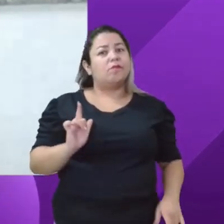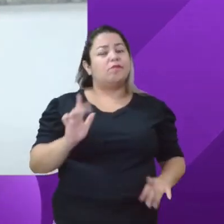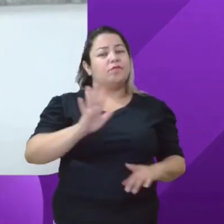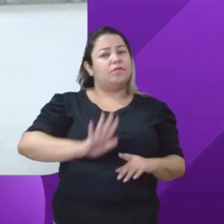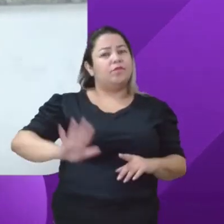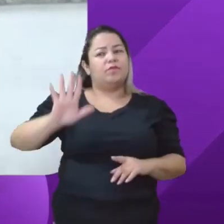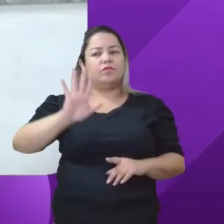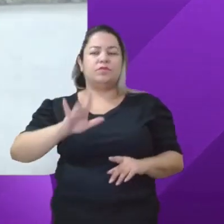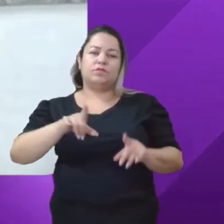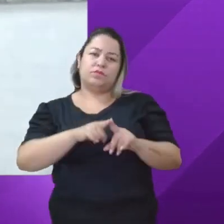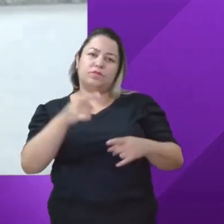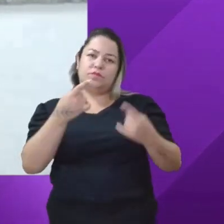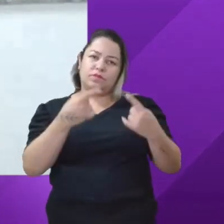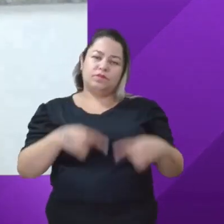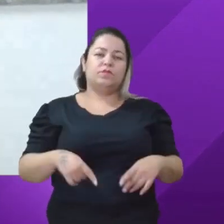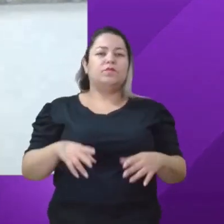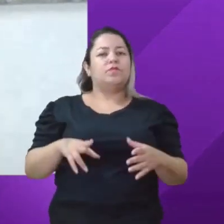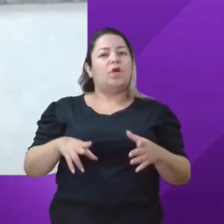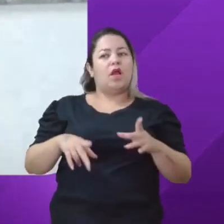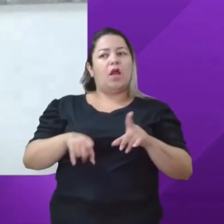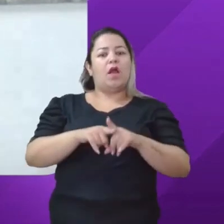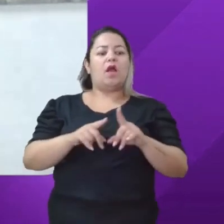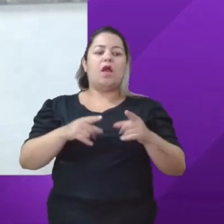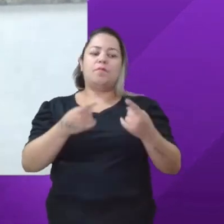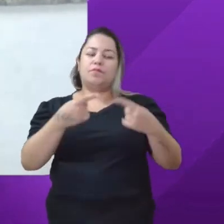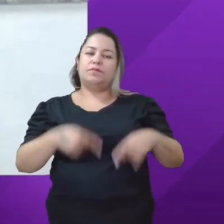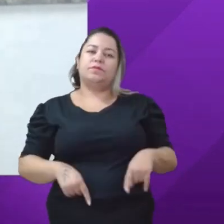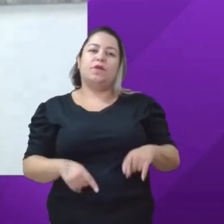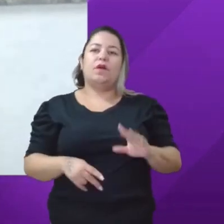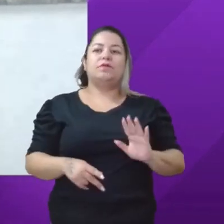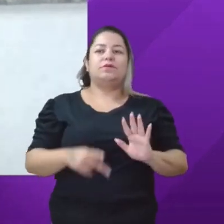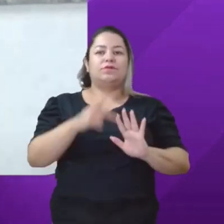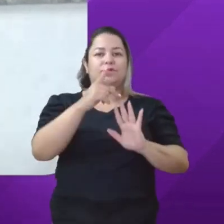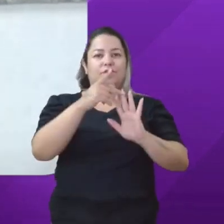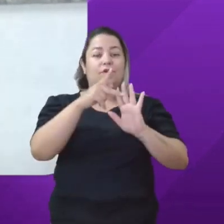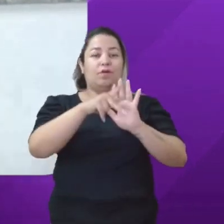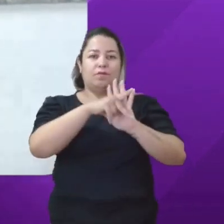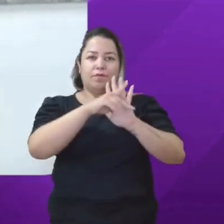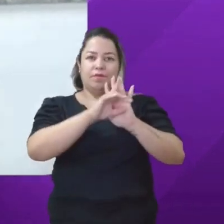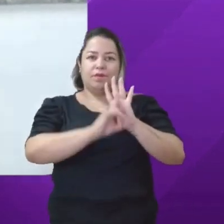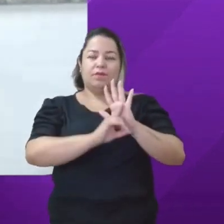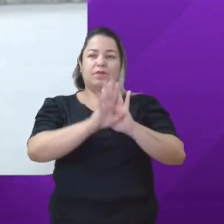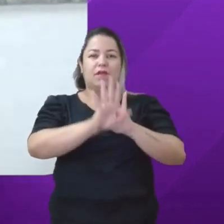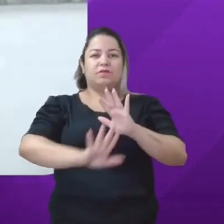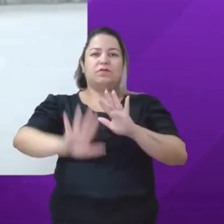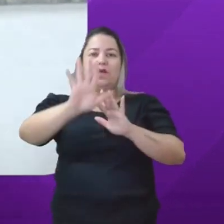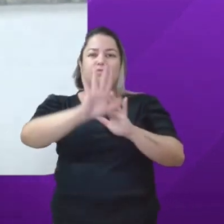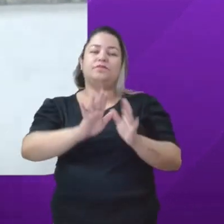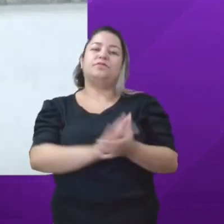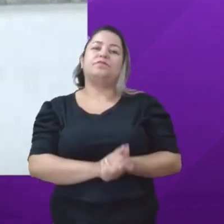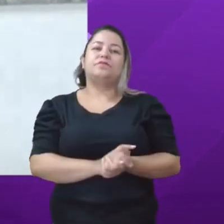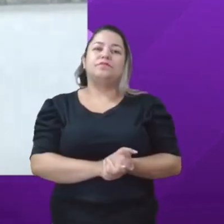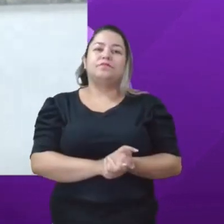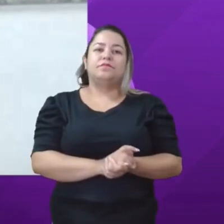nacional, com uma incidência na política penal nacional. Então, além do plano marcar um momento histórico, ele incide de